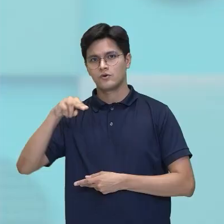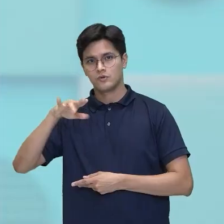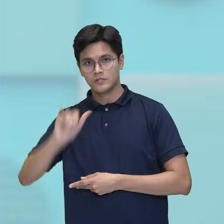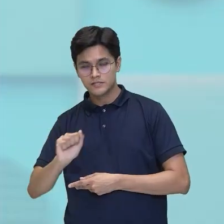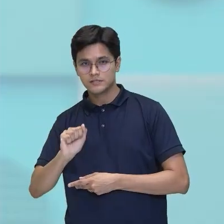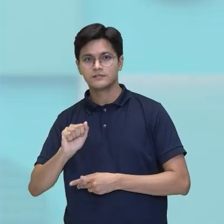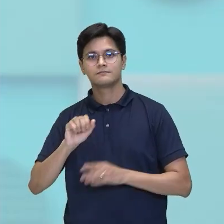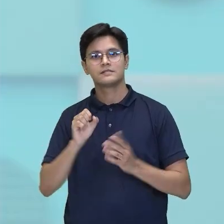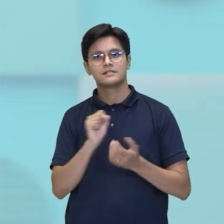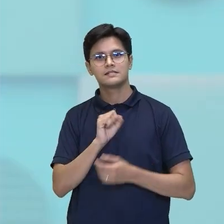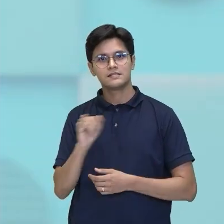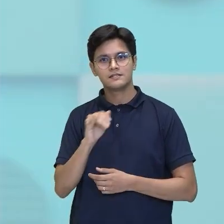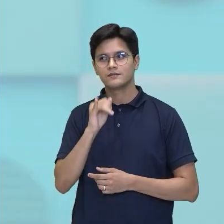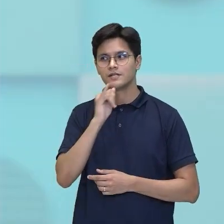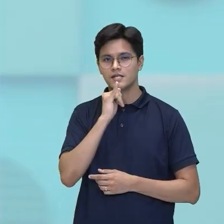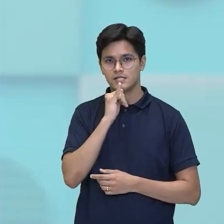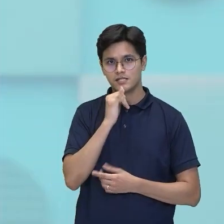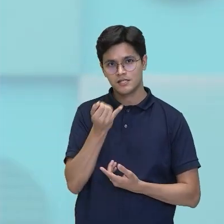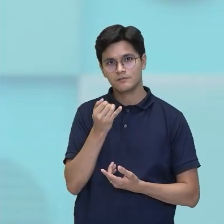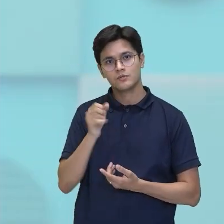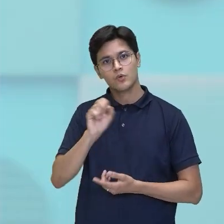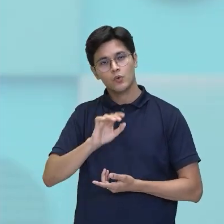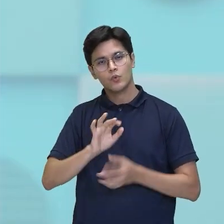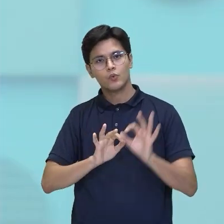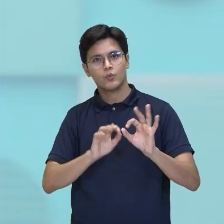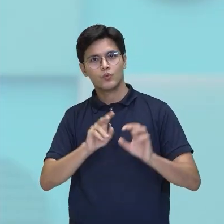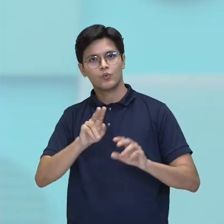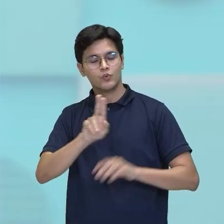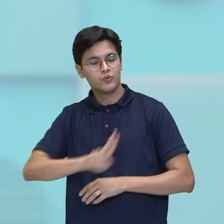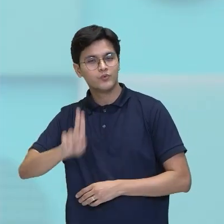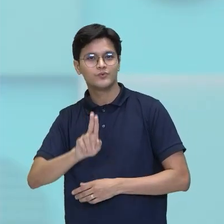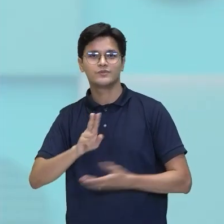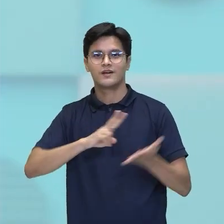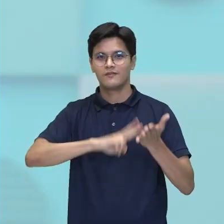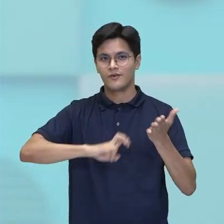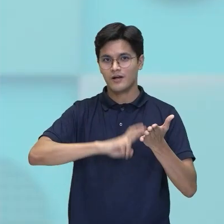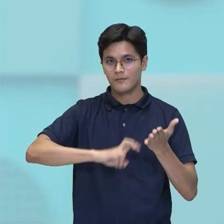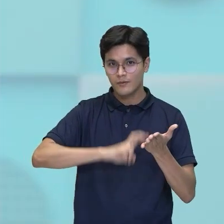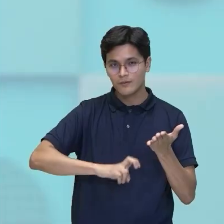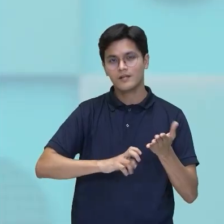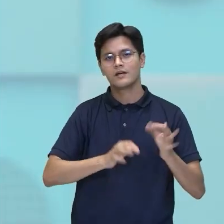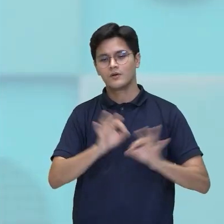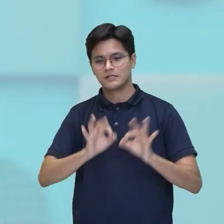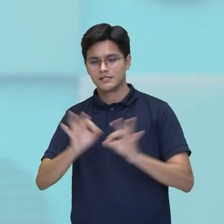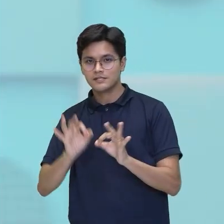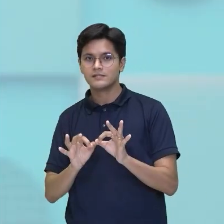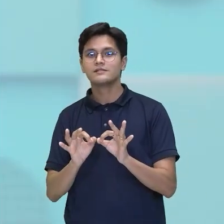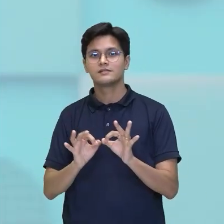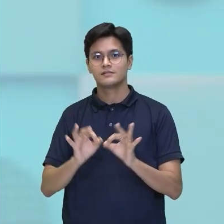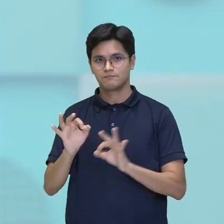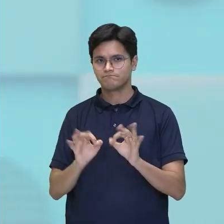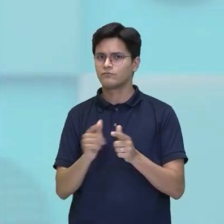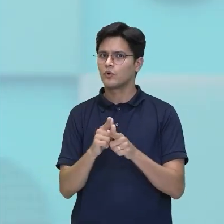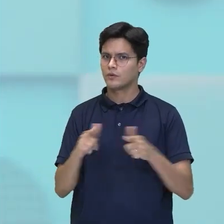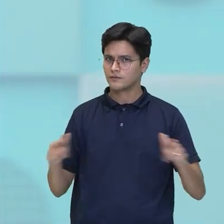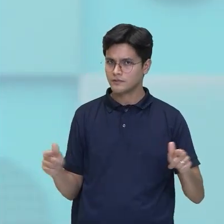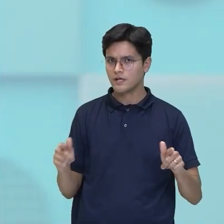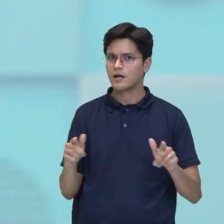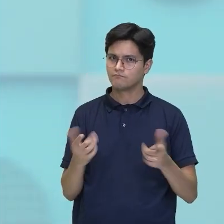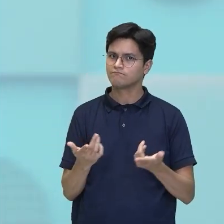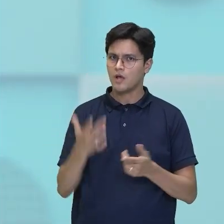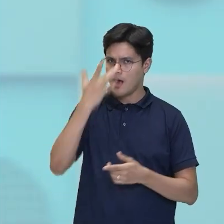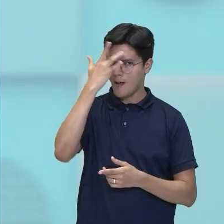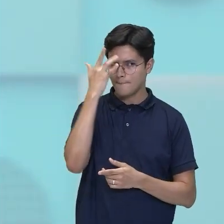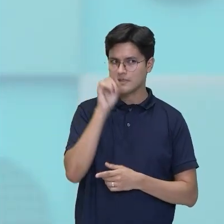construção gramatical que te leve um pouco mais para o rude, você está falando corretamente, a pessoa vai te compreender. Mas aí você tem que